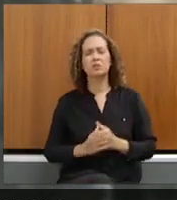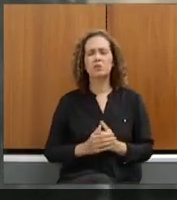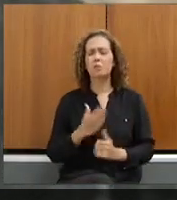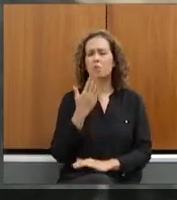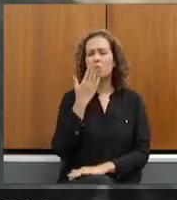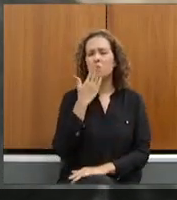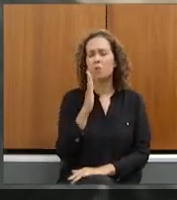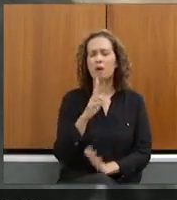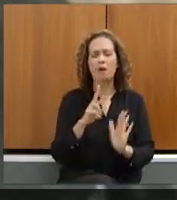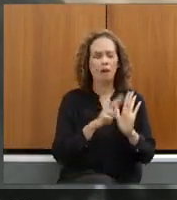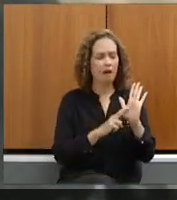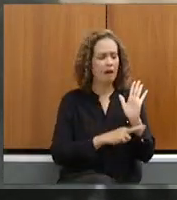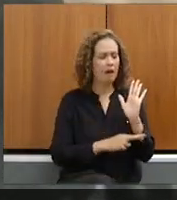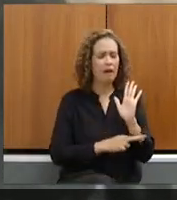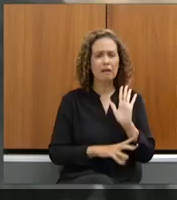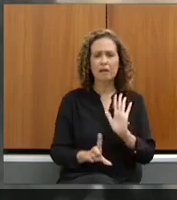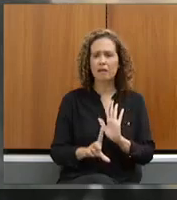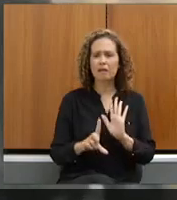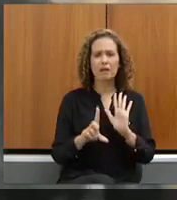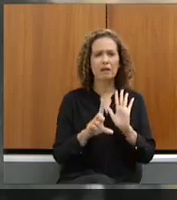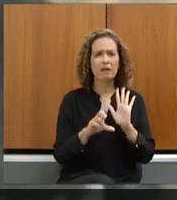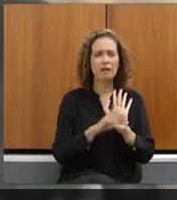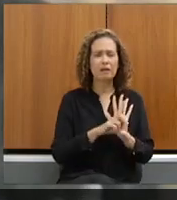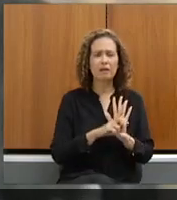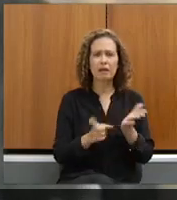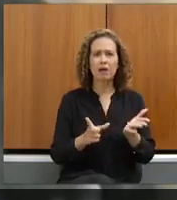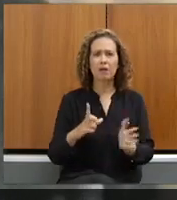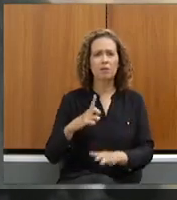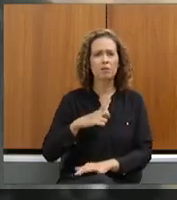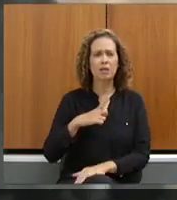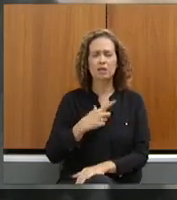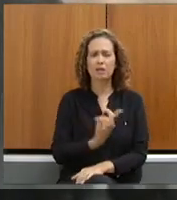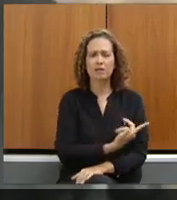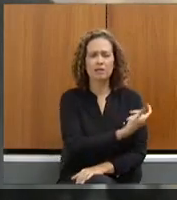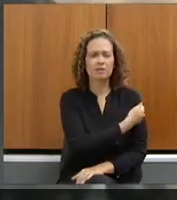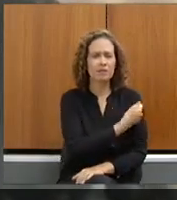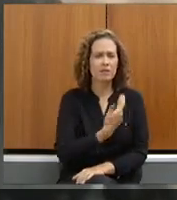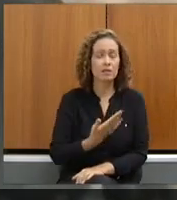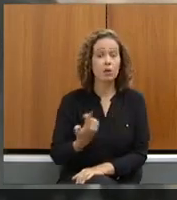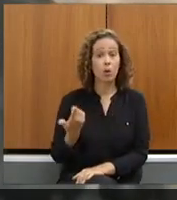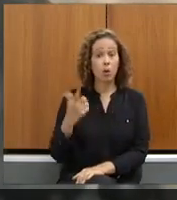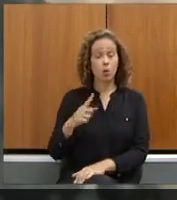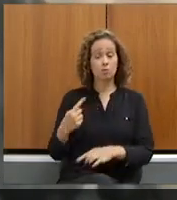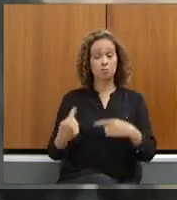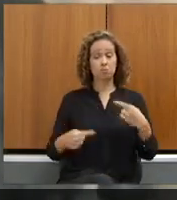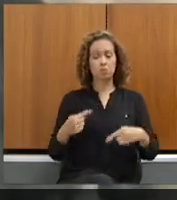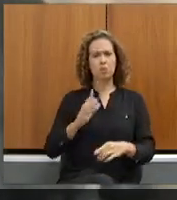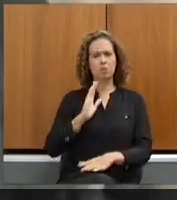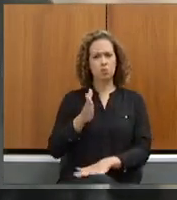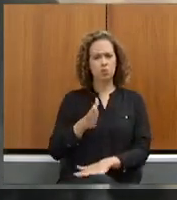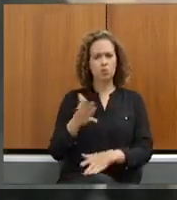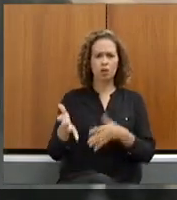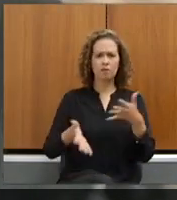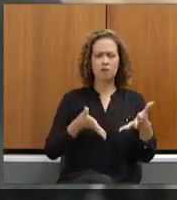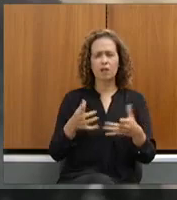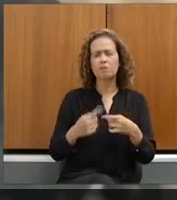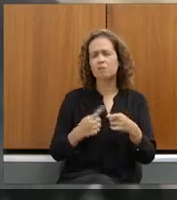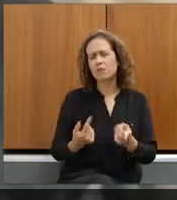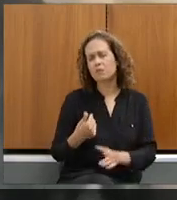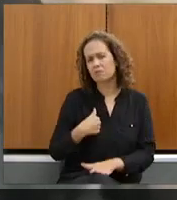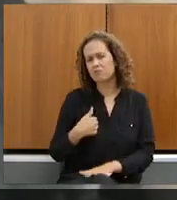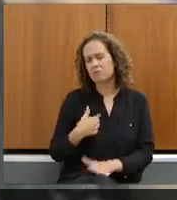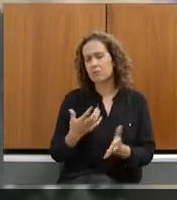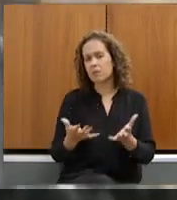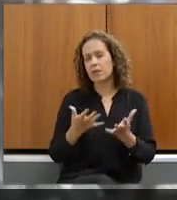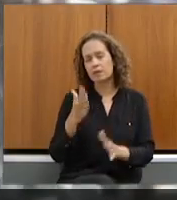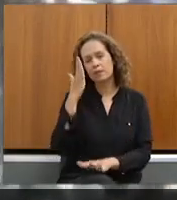legal que se utilizou para acessar a vacina outro parlamentar já se posicionaram mas eu quero trazer